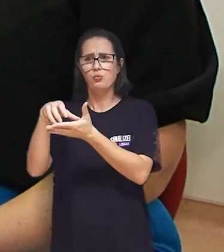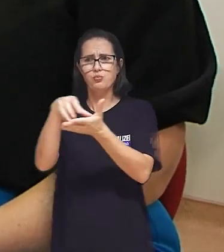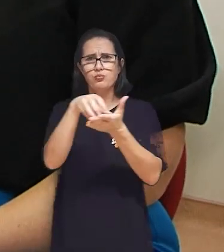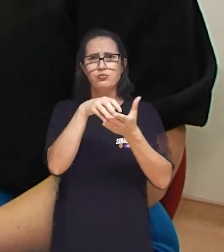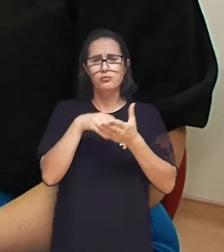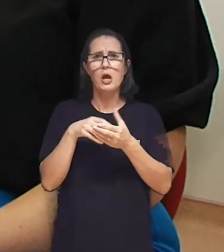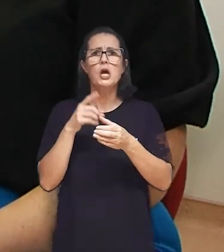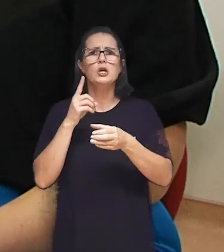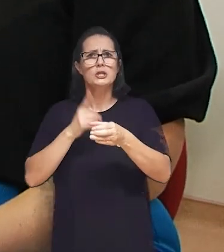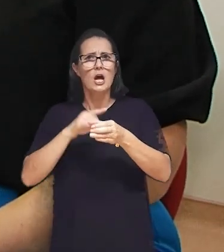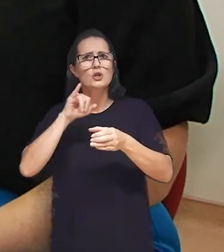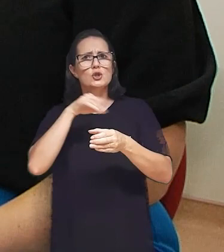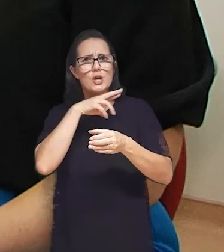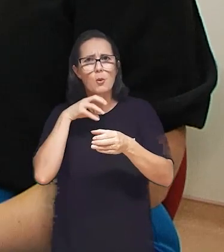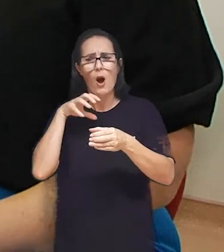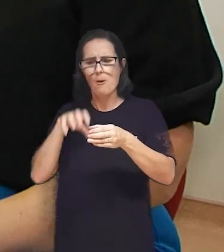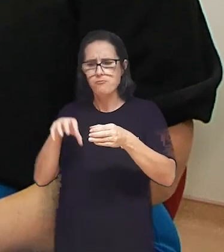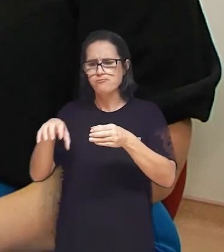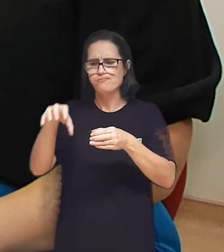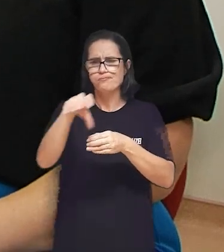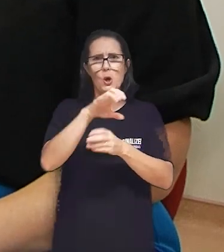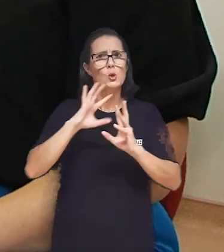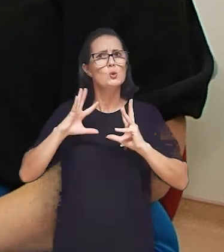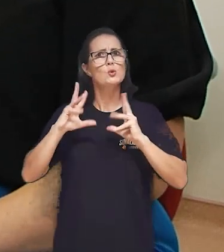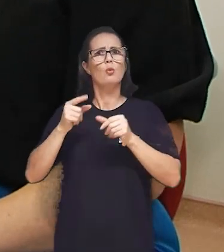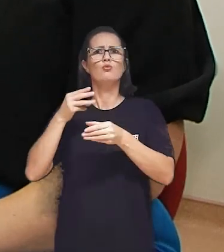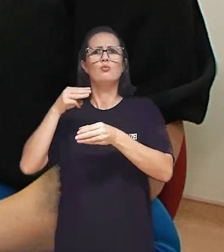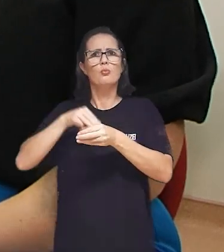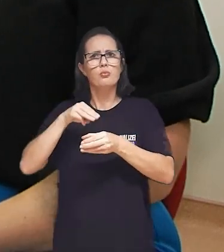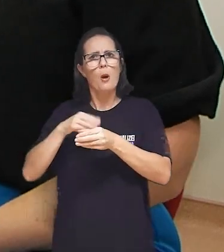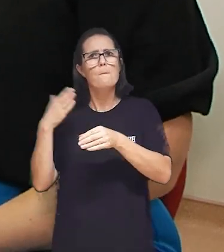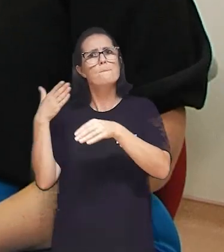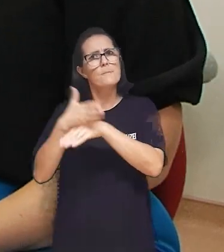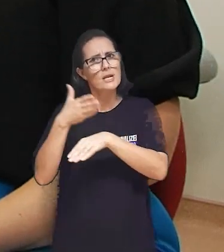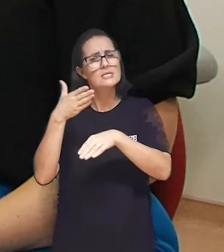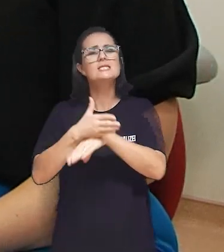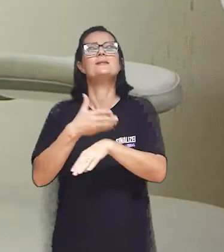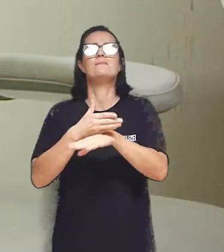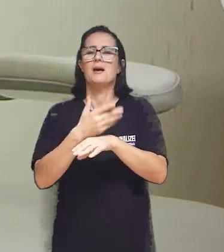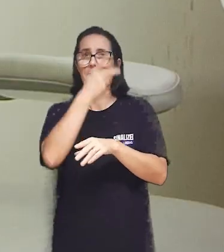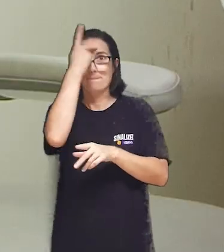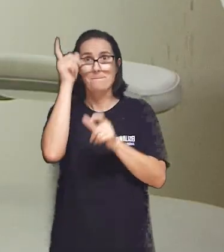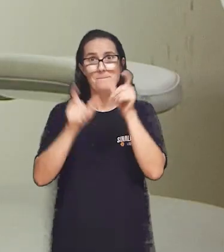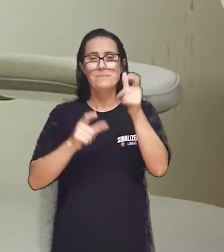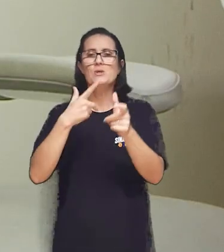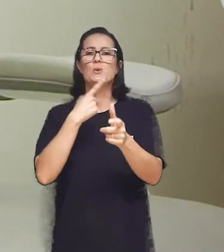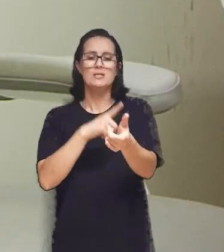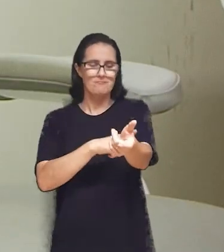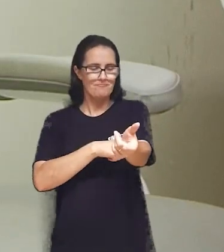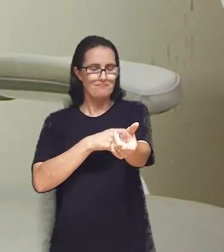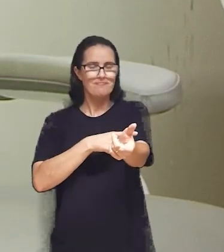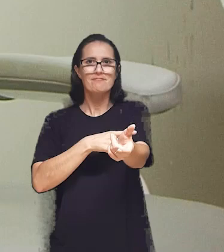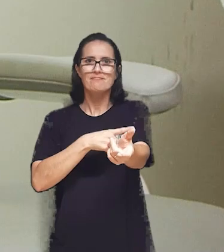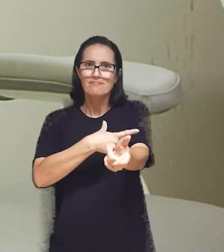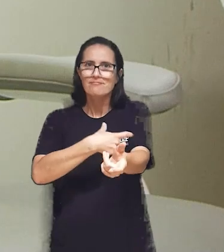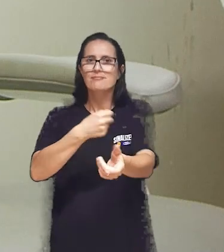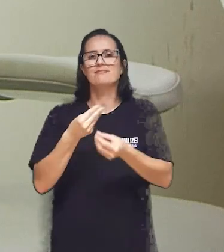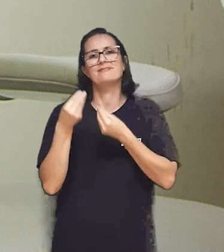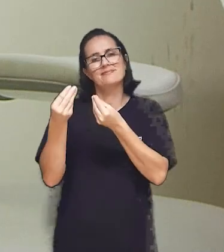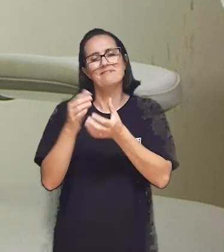Todos os municípios vizinhos são muito engajados, estão muito presentes aqui na nossa unidade de coleta. Como o Hemosc se envolve